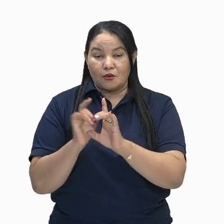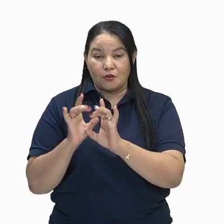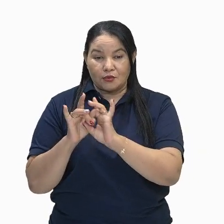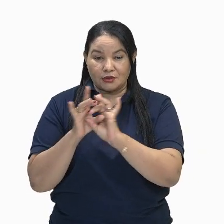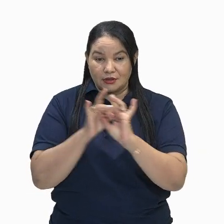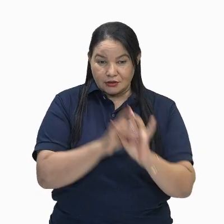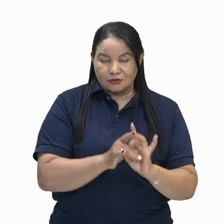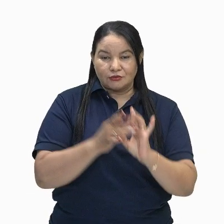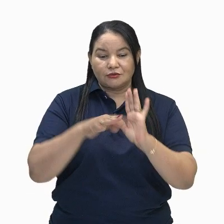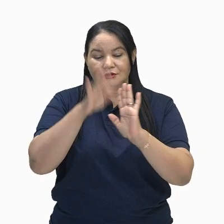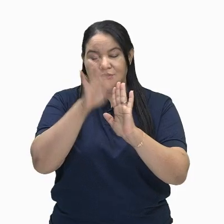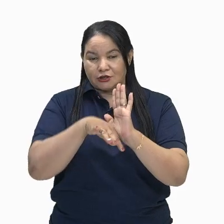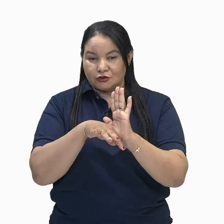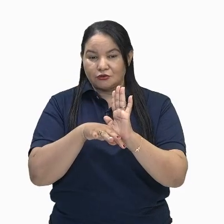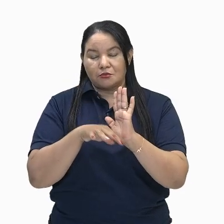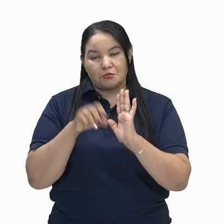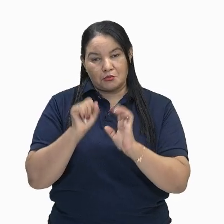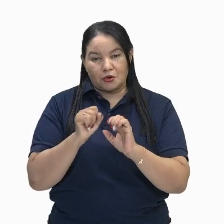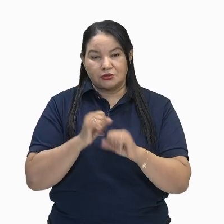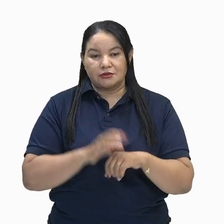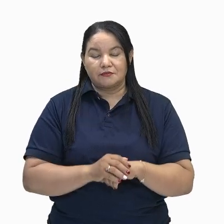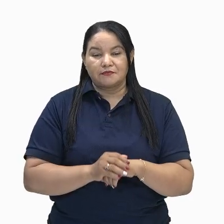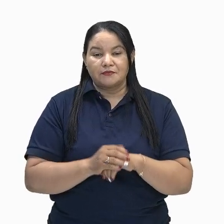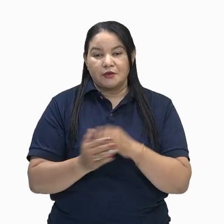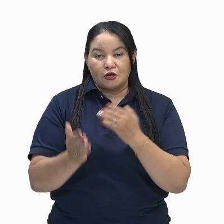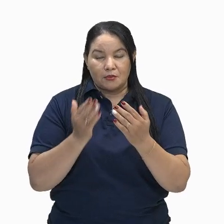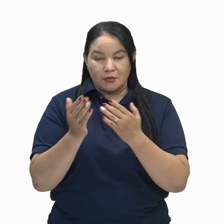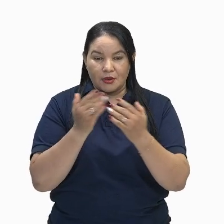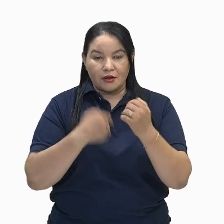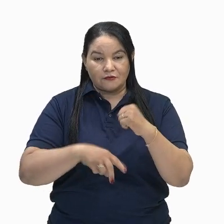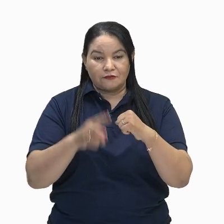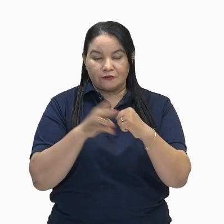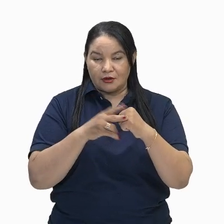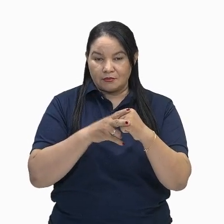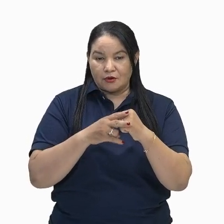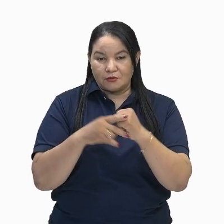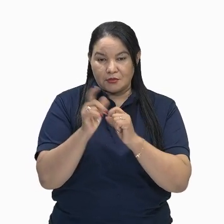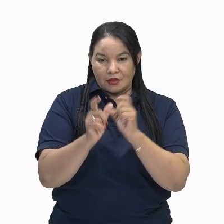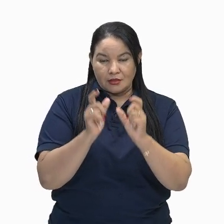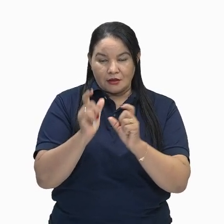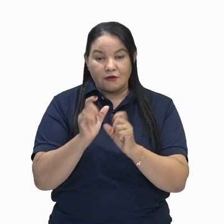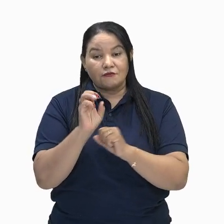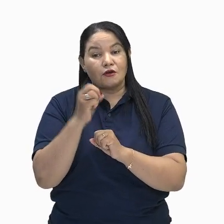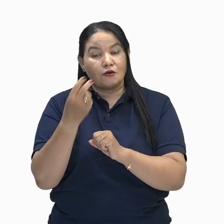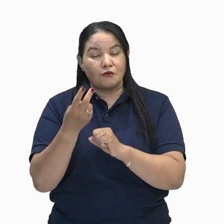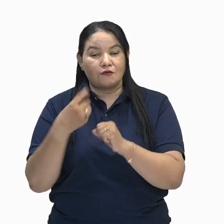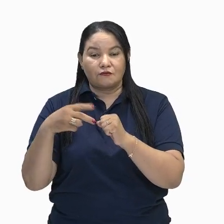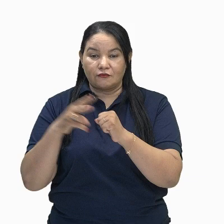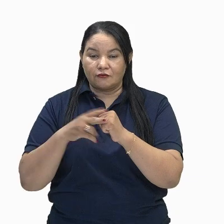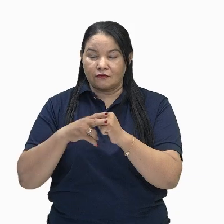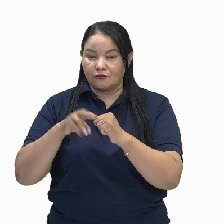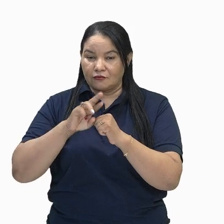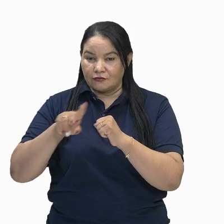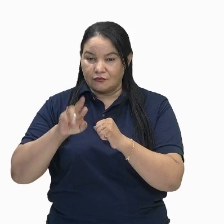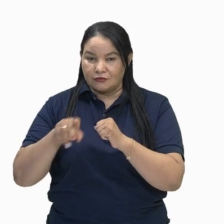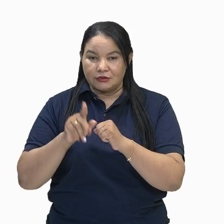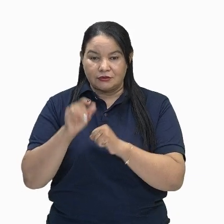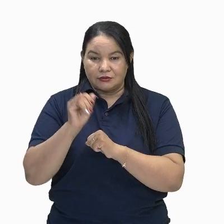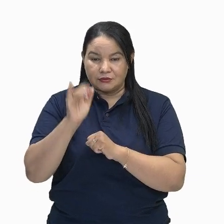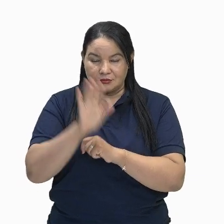texto, né? Ele pode ser com palavras ou com imagens, né? Temos a linguagem verbal e não verbal.